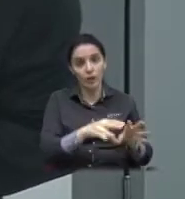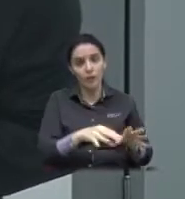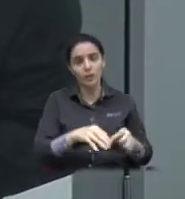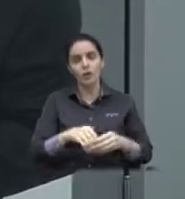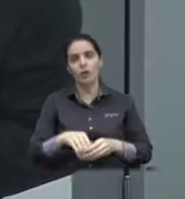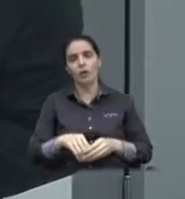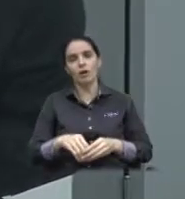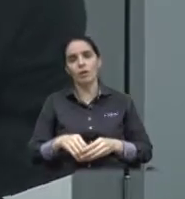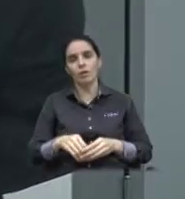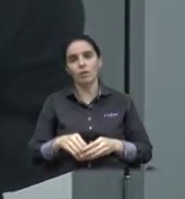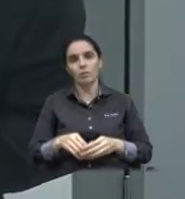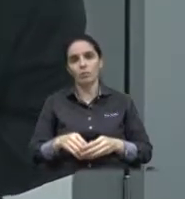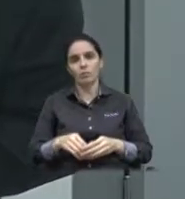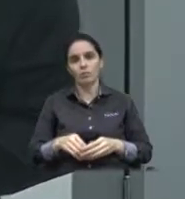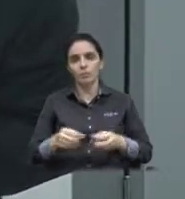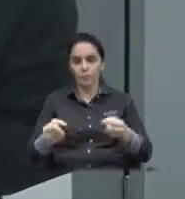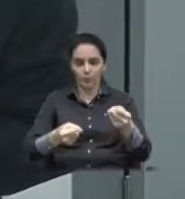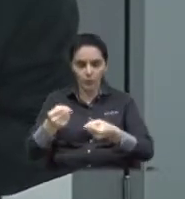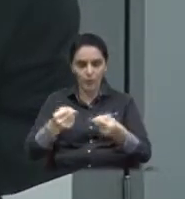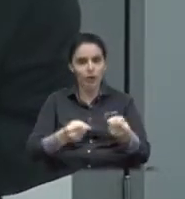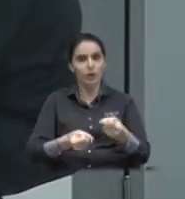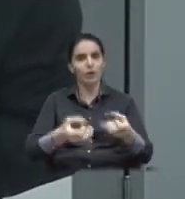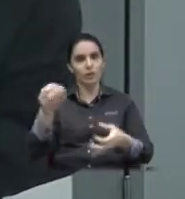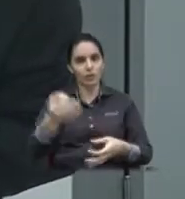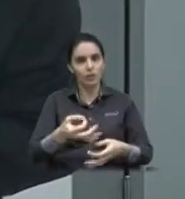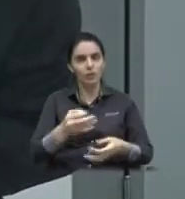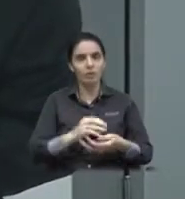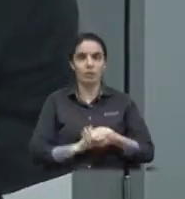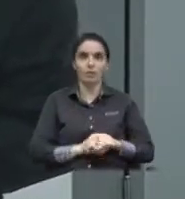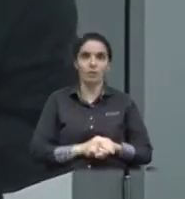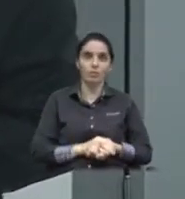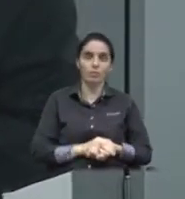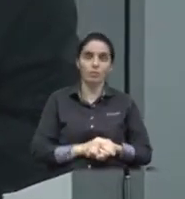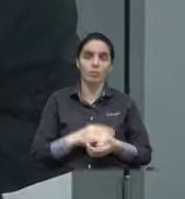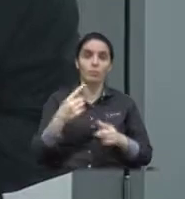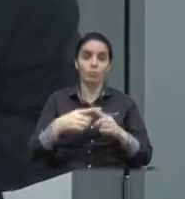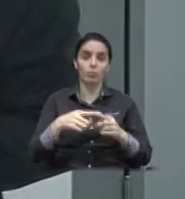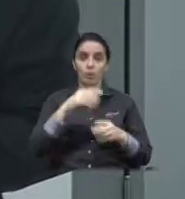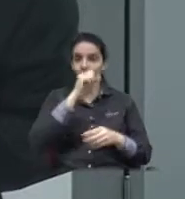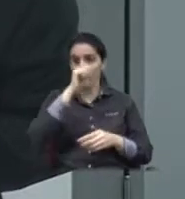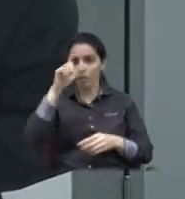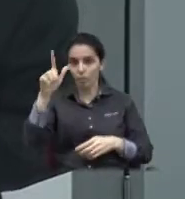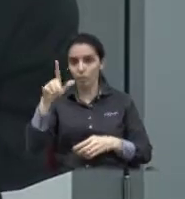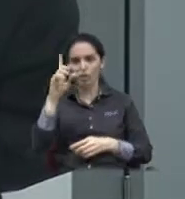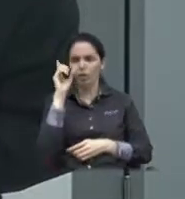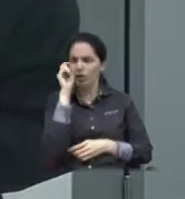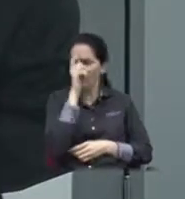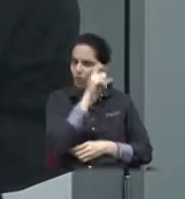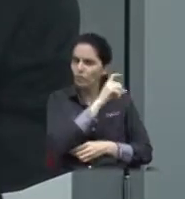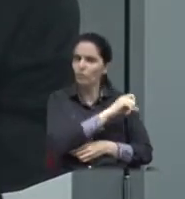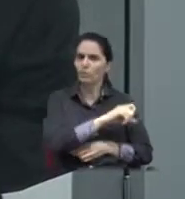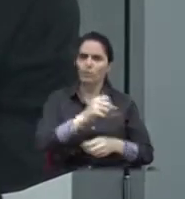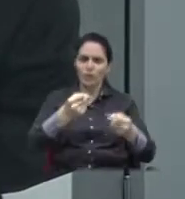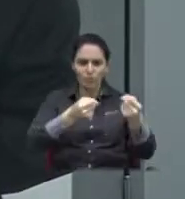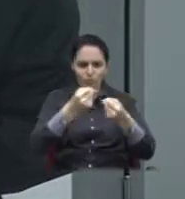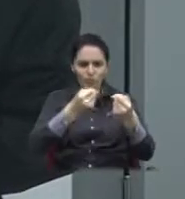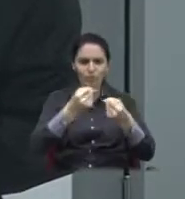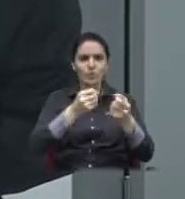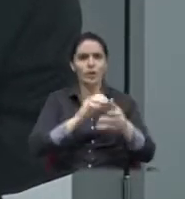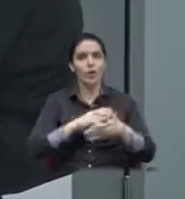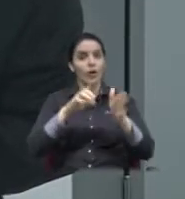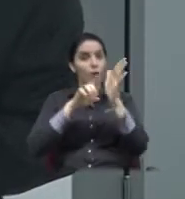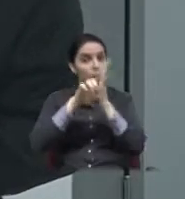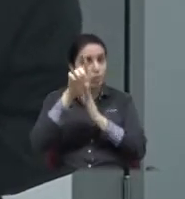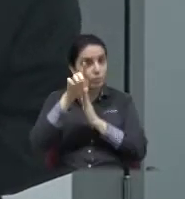tão caótico em Limeira. Eu já vi aqui o senhor proferir já alguns comentários também com relação a isso. Então, esse requerimento